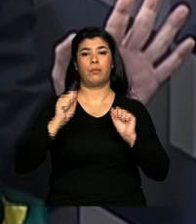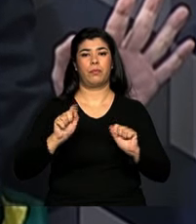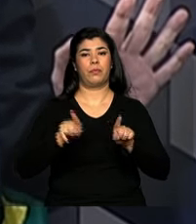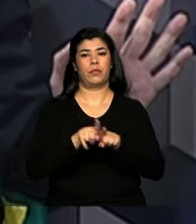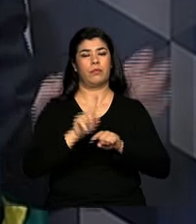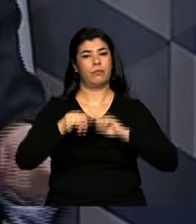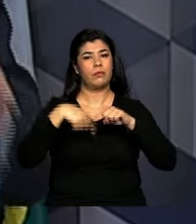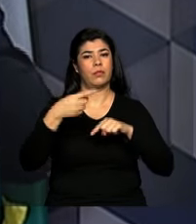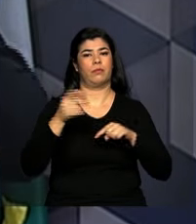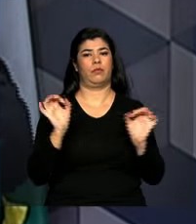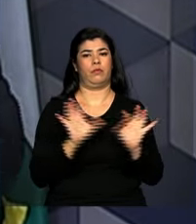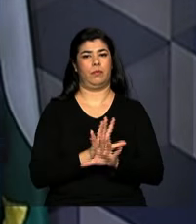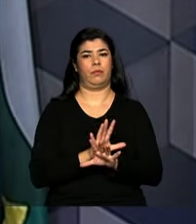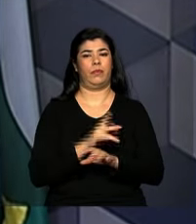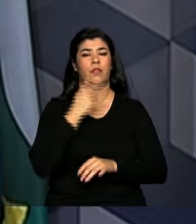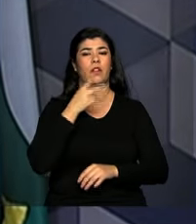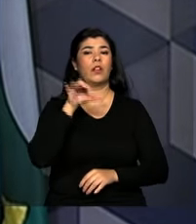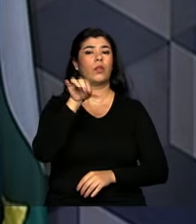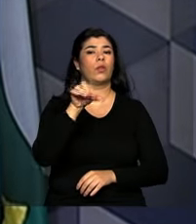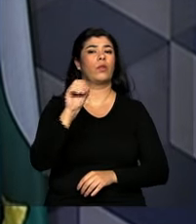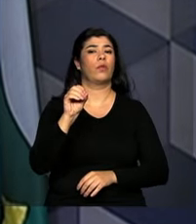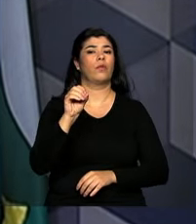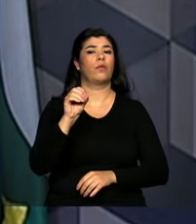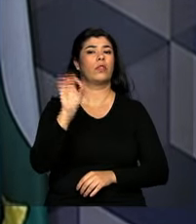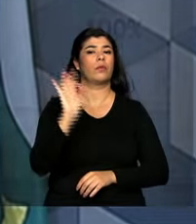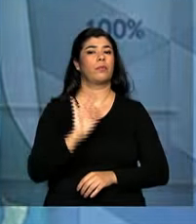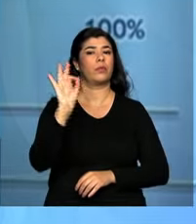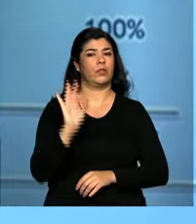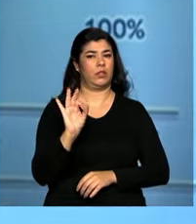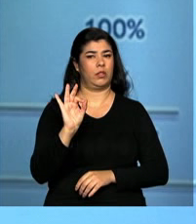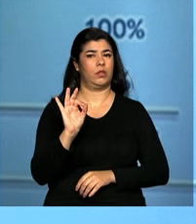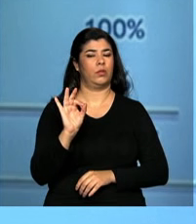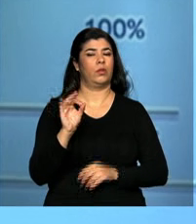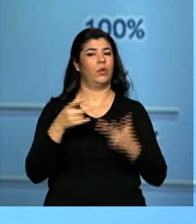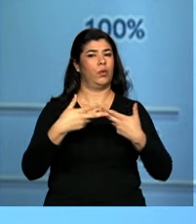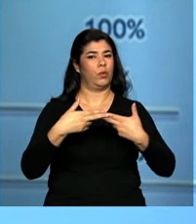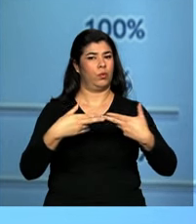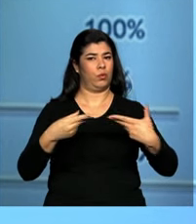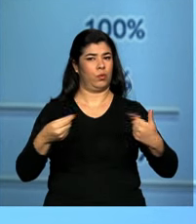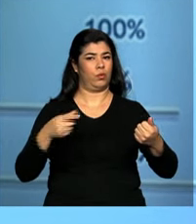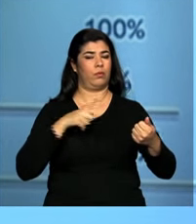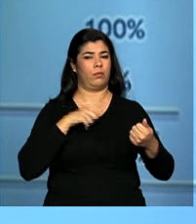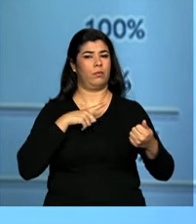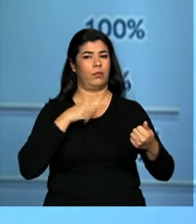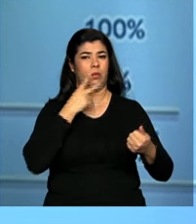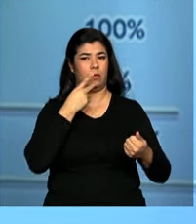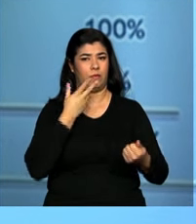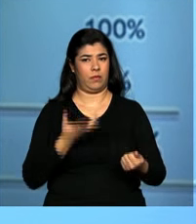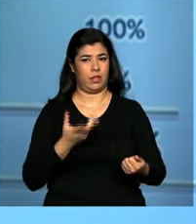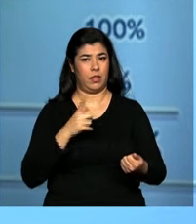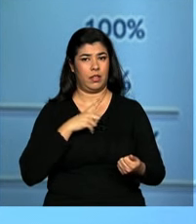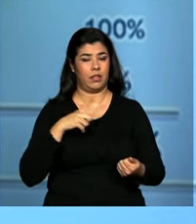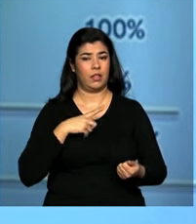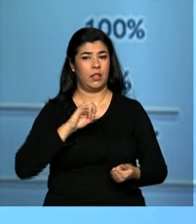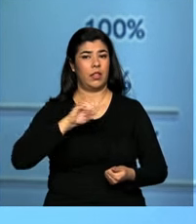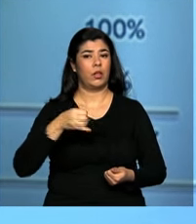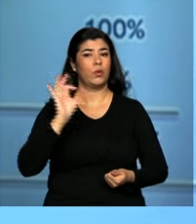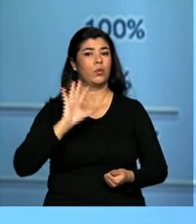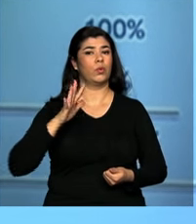eu possa encerrar. 90% dos recursos que eu falei são com juros